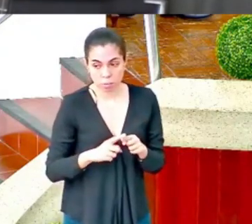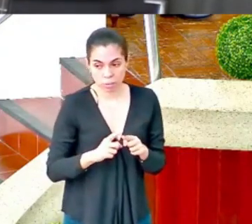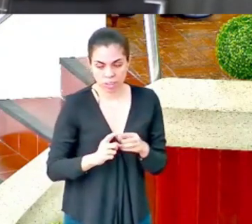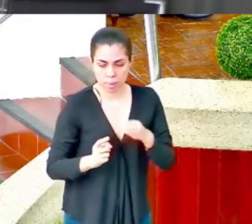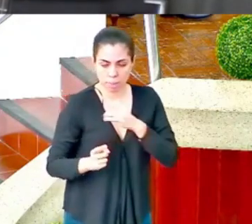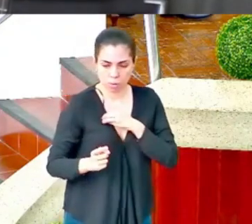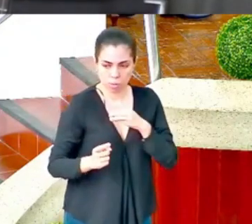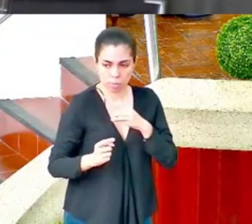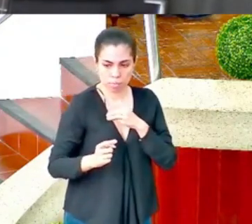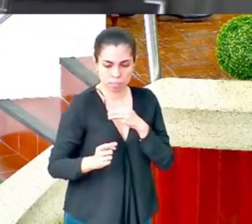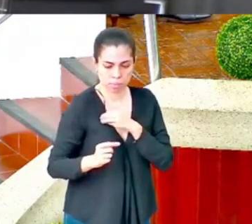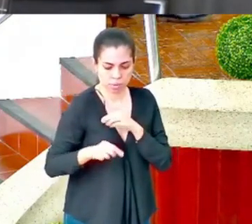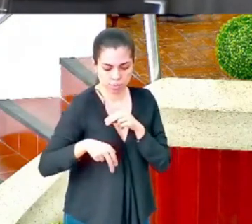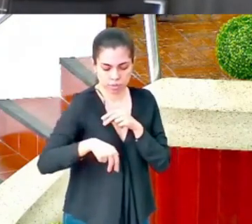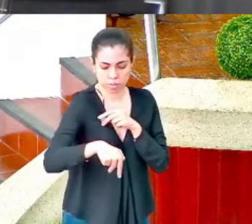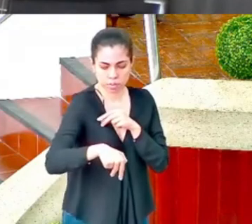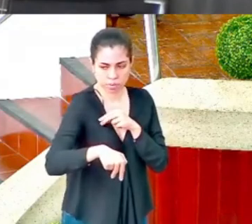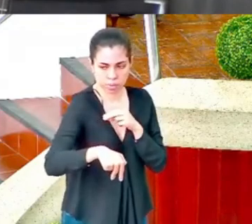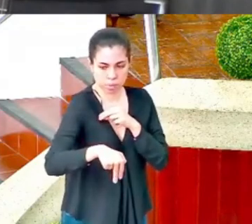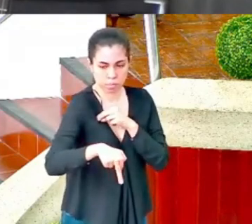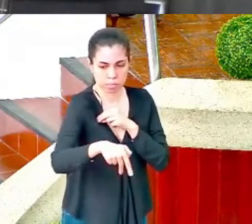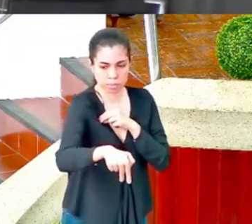latente em mim. Isso é anuir a aliança.